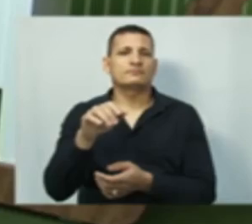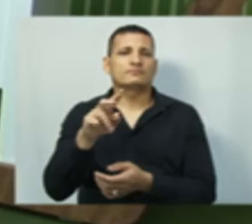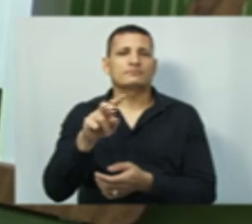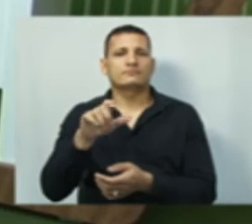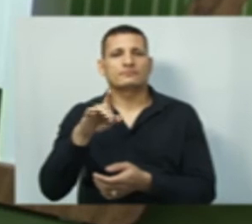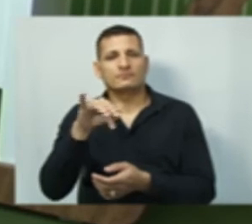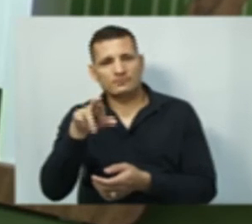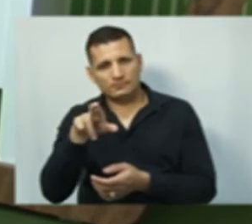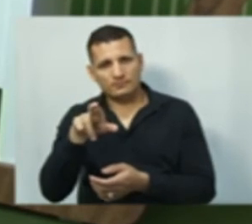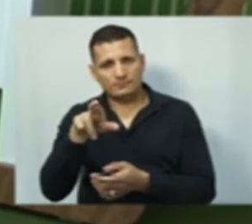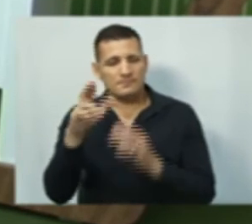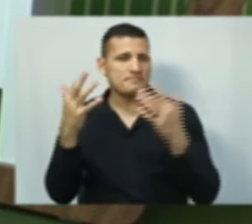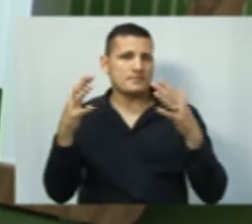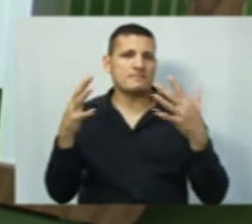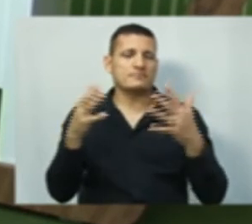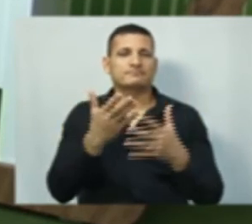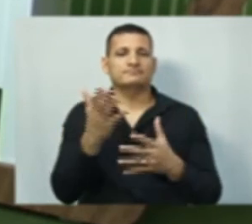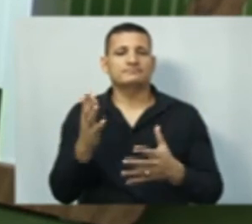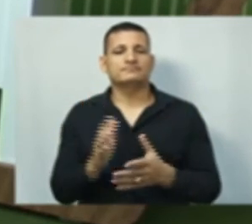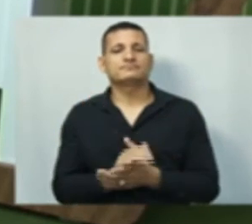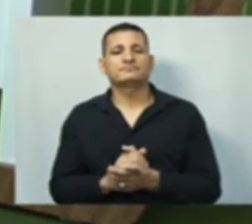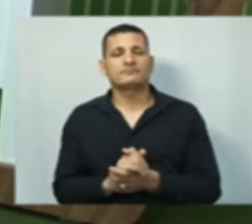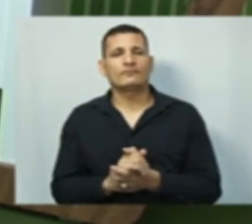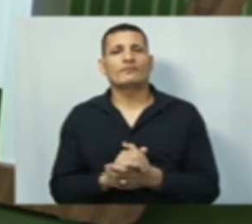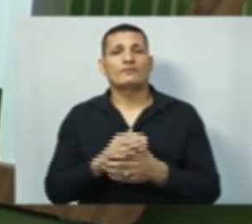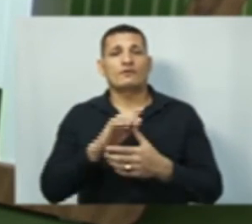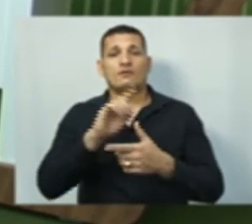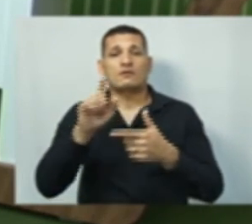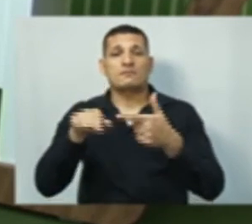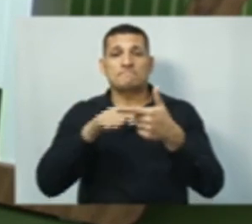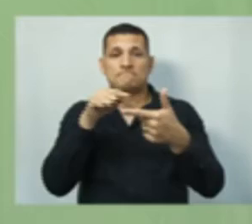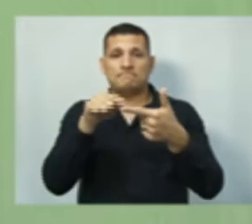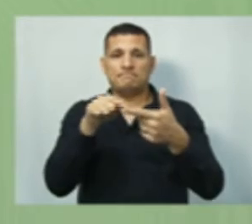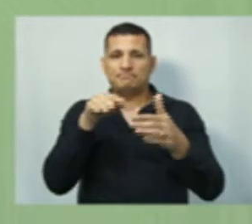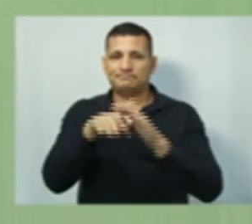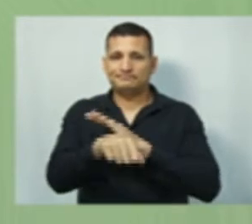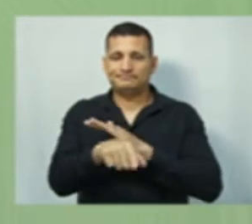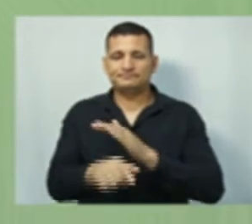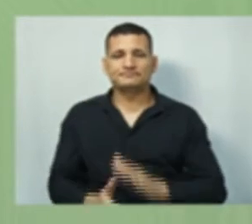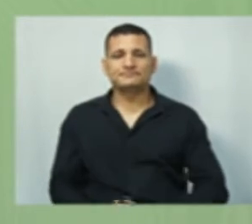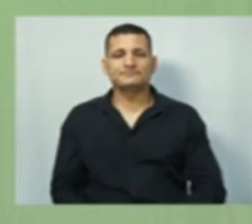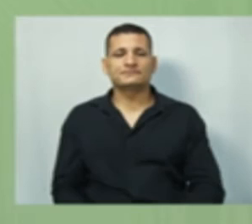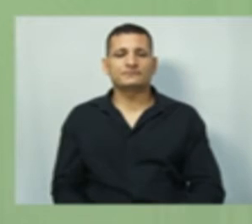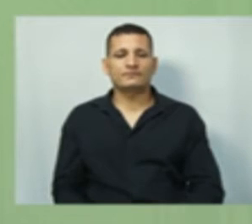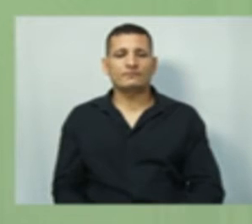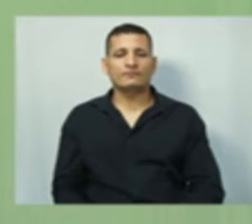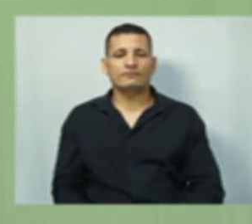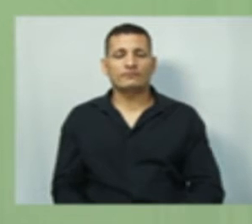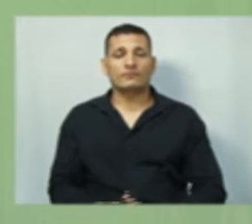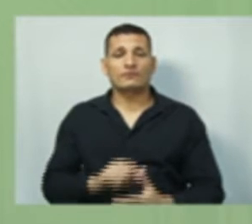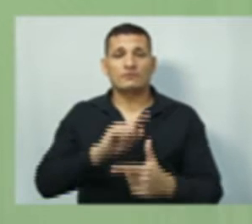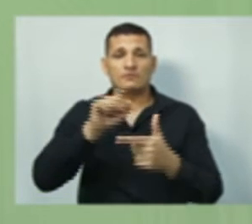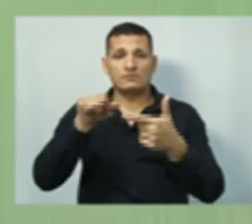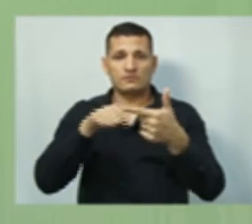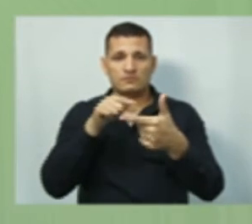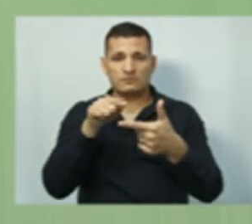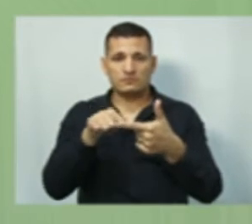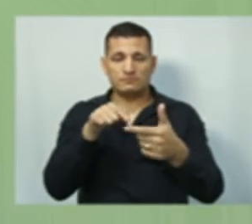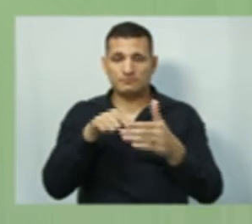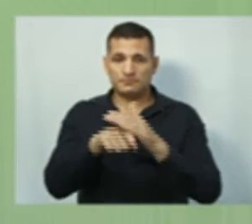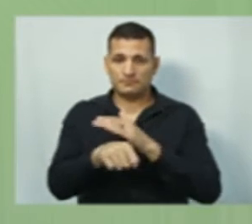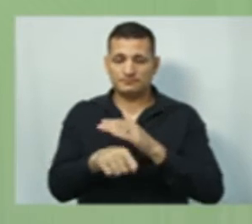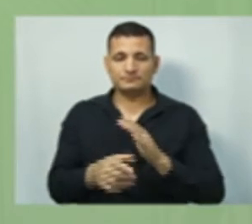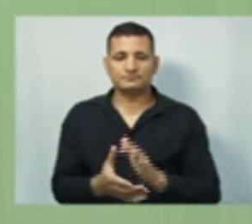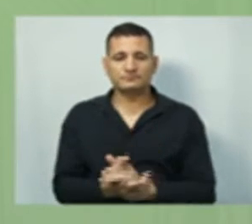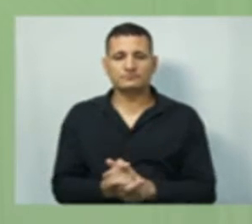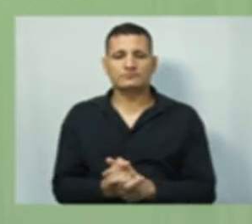gente? Parabéns, pessoal. A gente pode passar para a segunda questão? Vamos para a segunda, professora. Então, na segunda questão, a pergunta é: o que